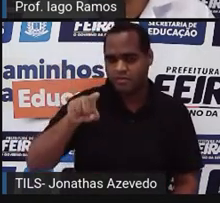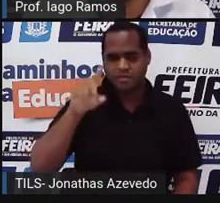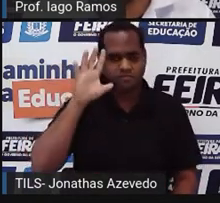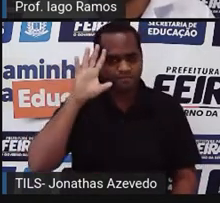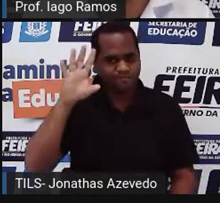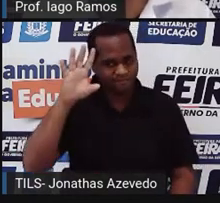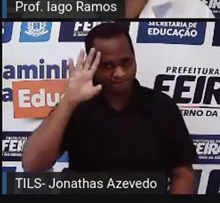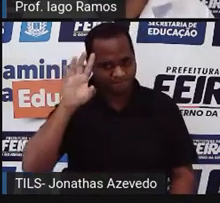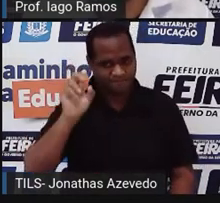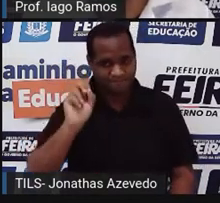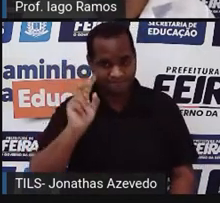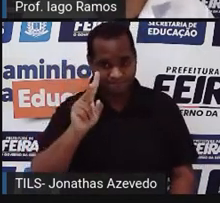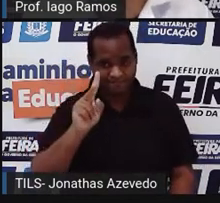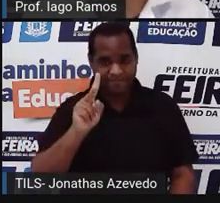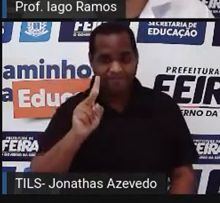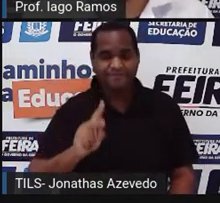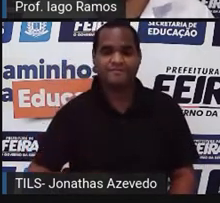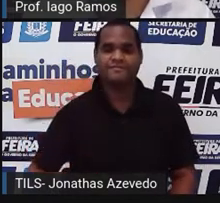você pensar, tá bom?